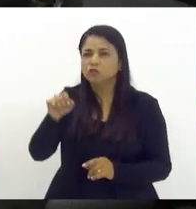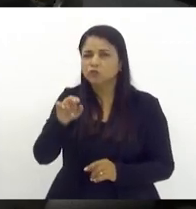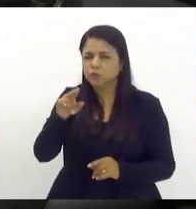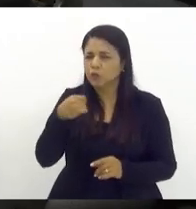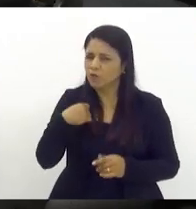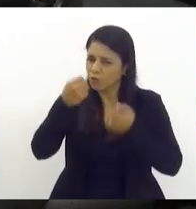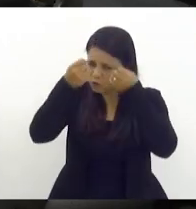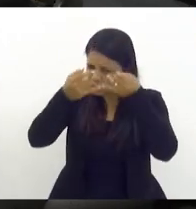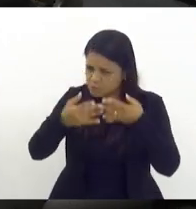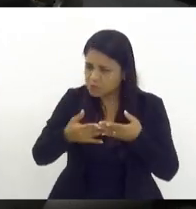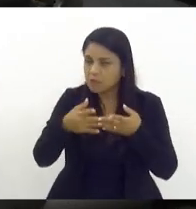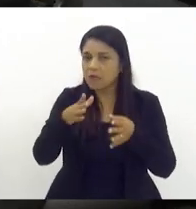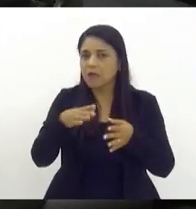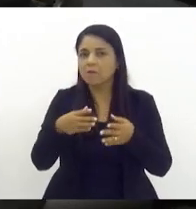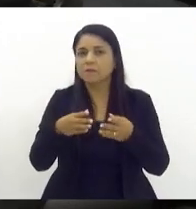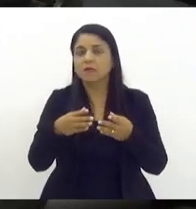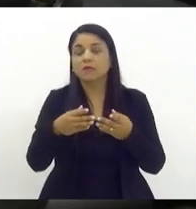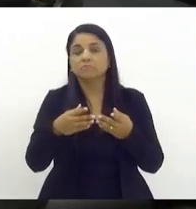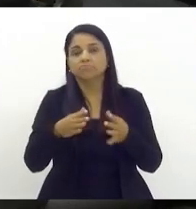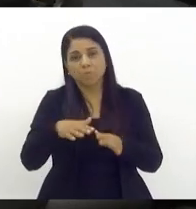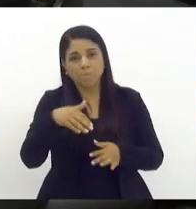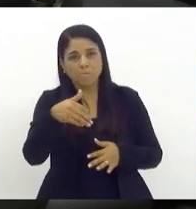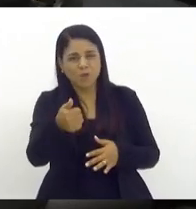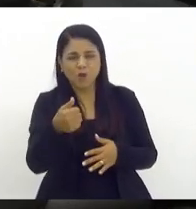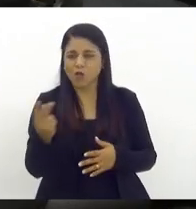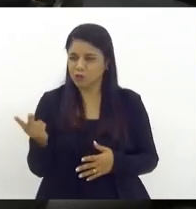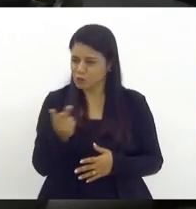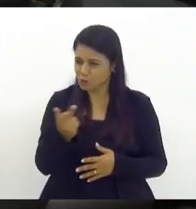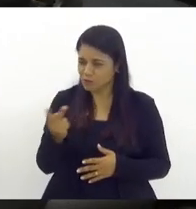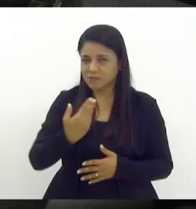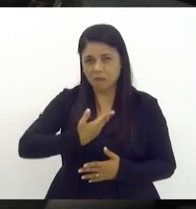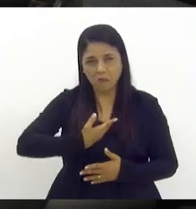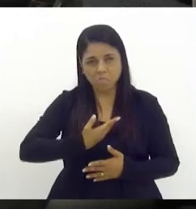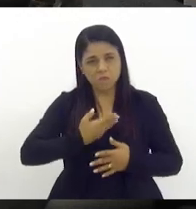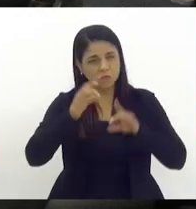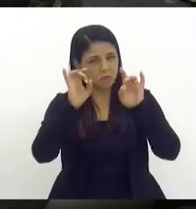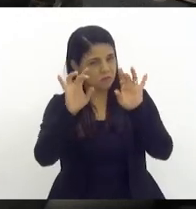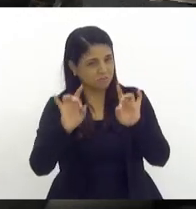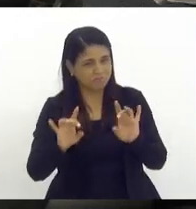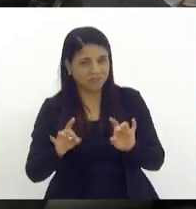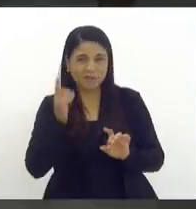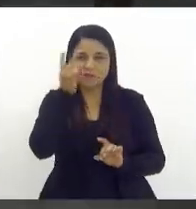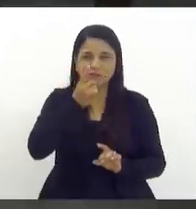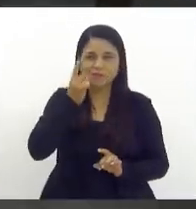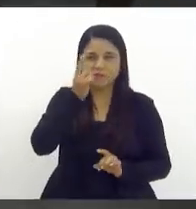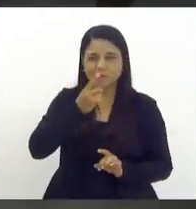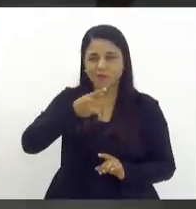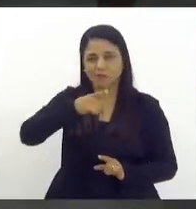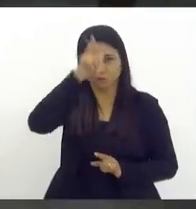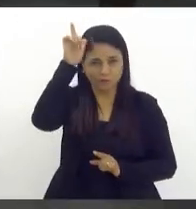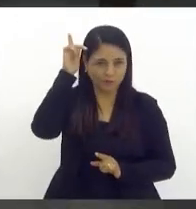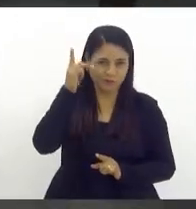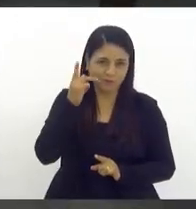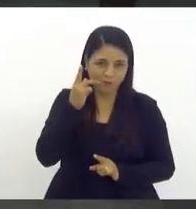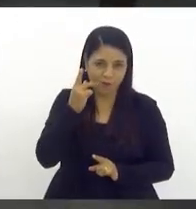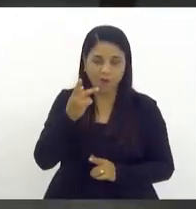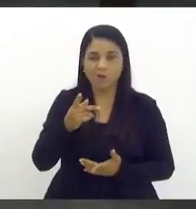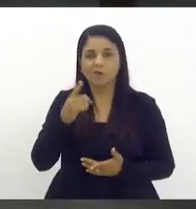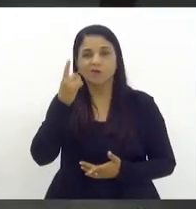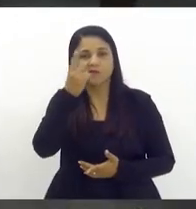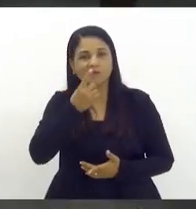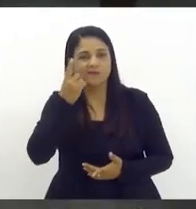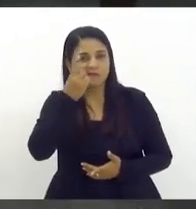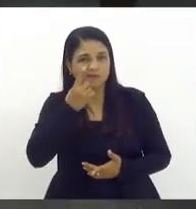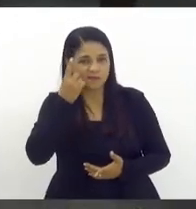vou falar, até para te quebrar o clima, porque são dois colegas muito especiais, principalmente o deputado, o nosso